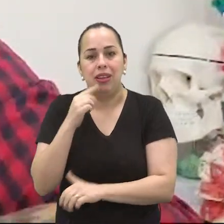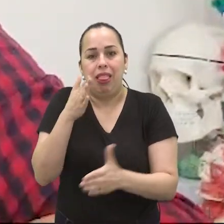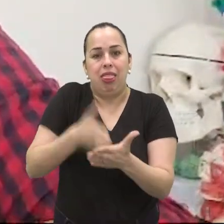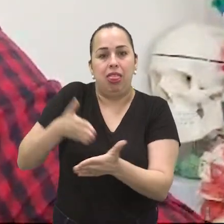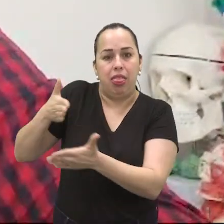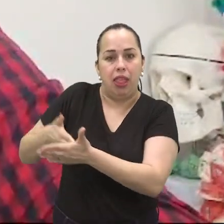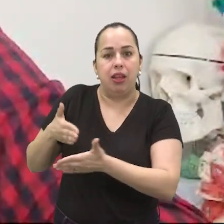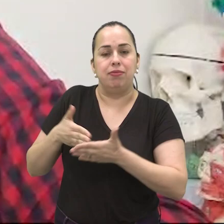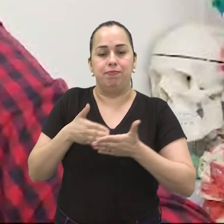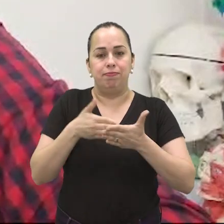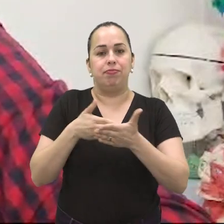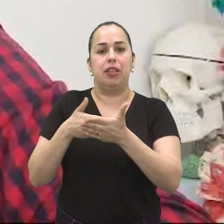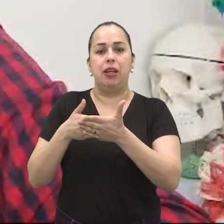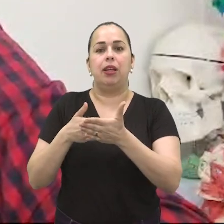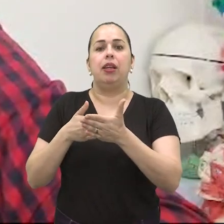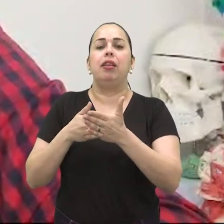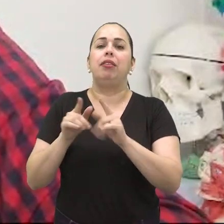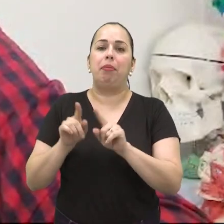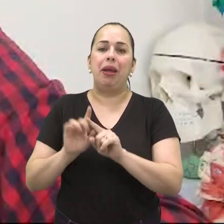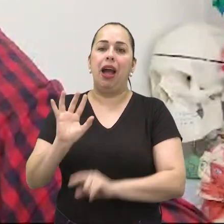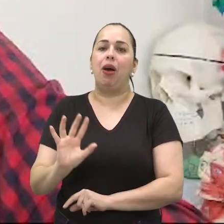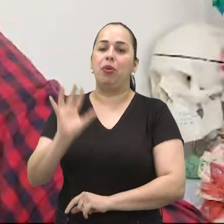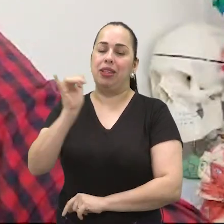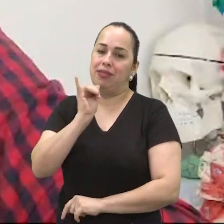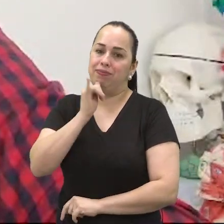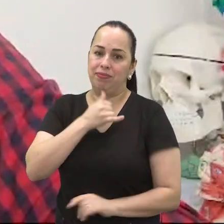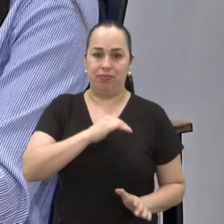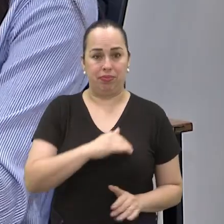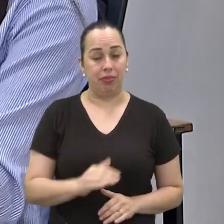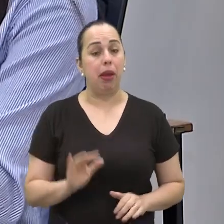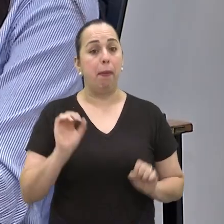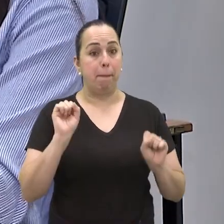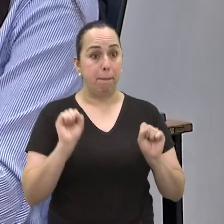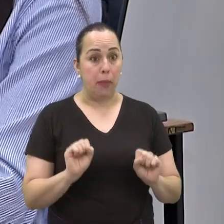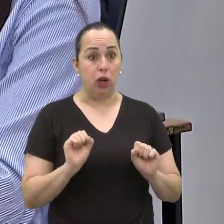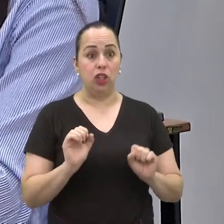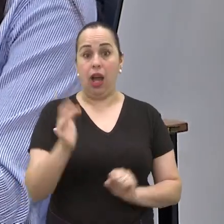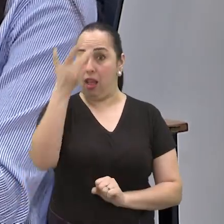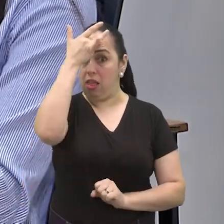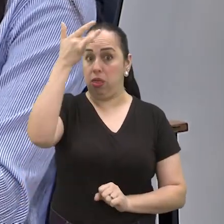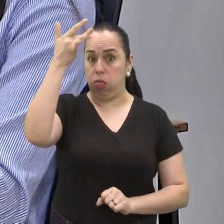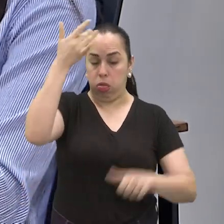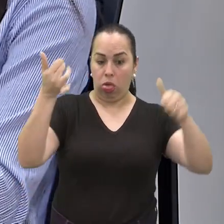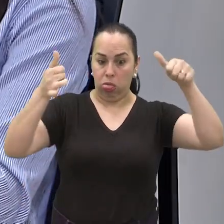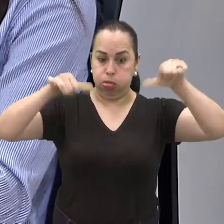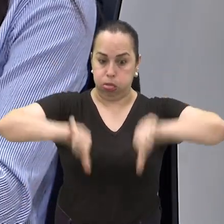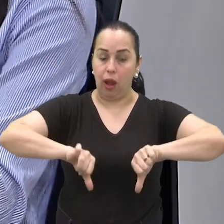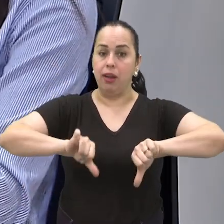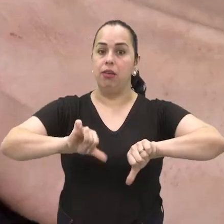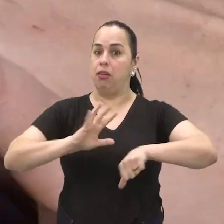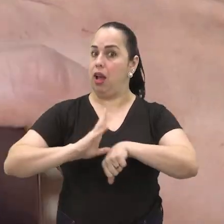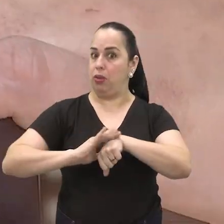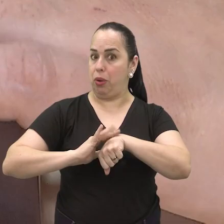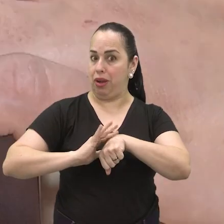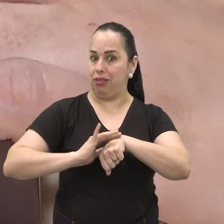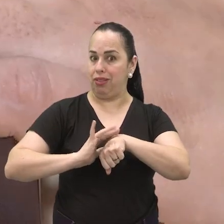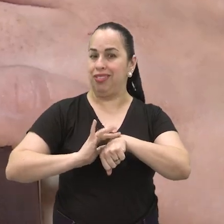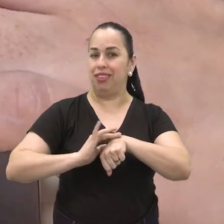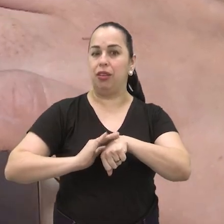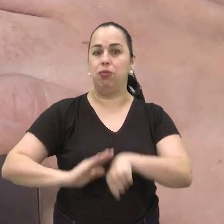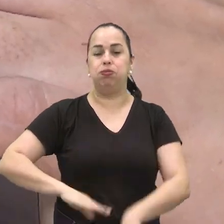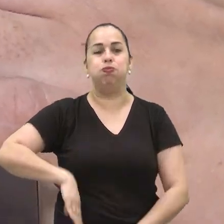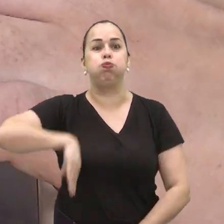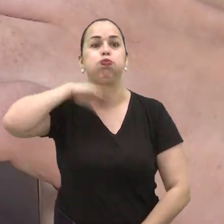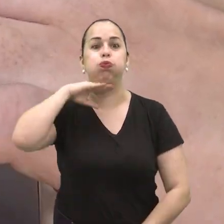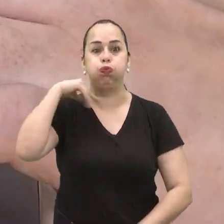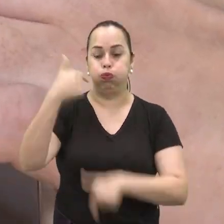rotina, isso normalmente tem uma associação maior com infelicidade. Tudo isso pode afetar a saúde mental e causar doenças